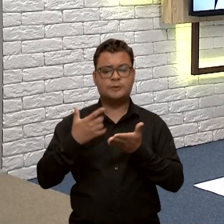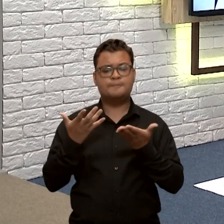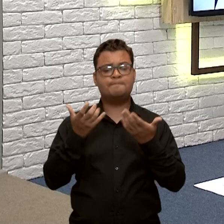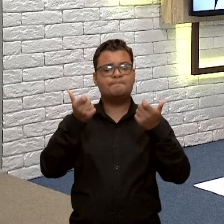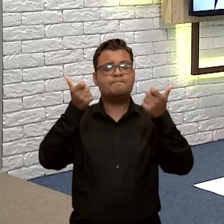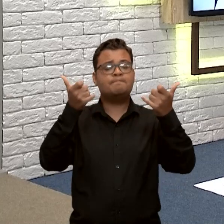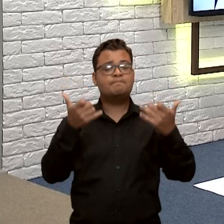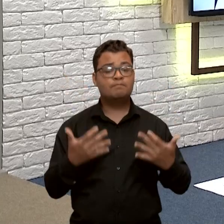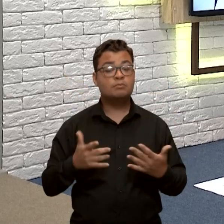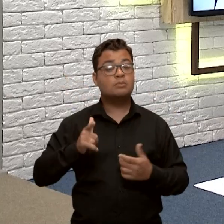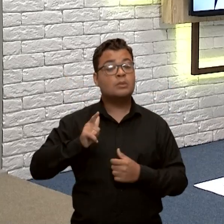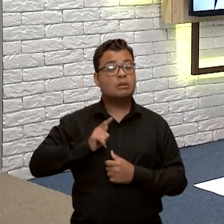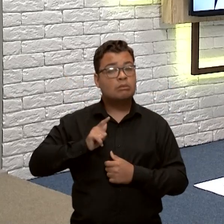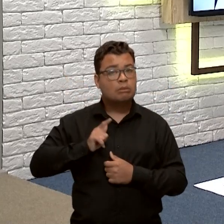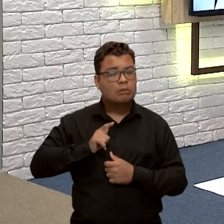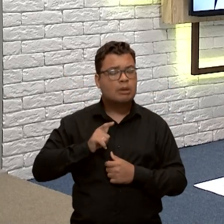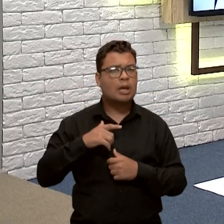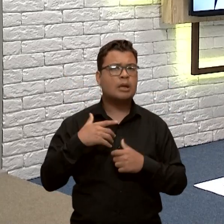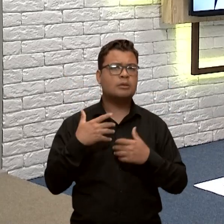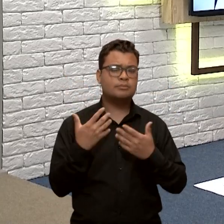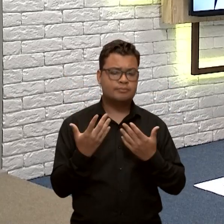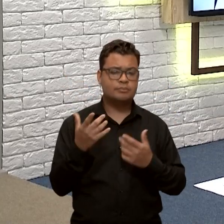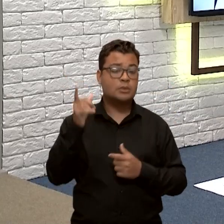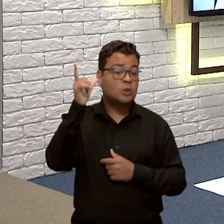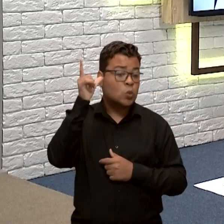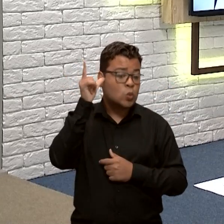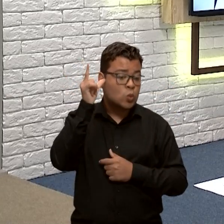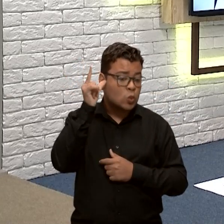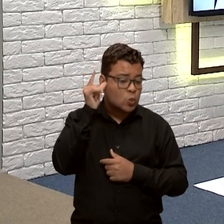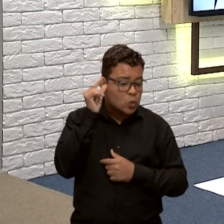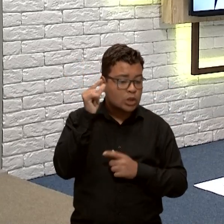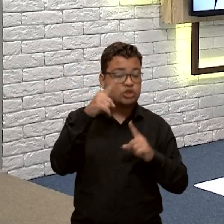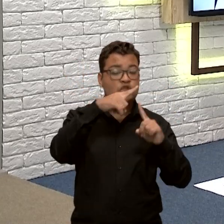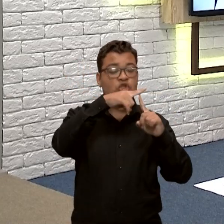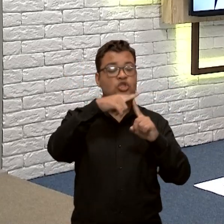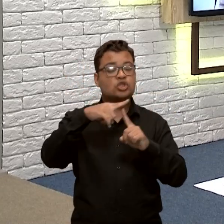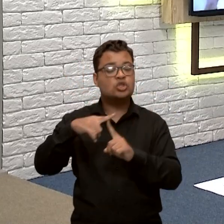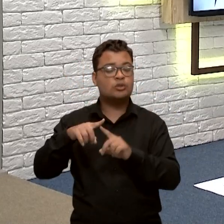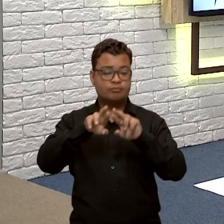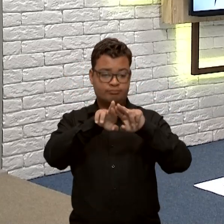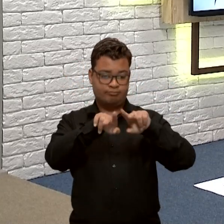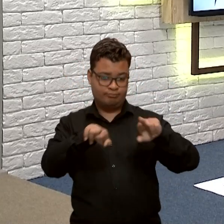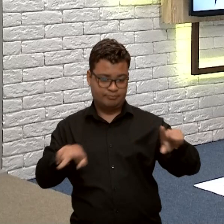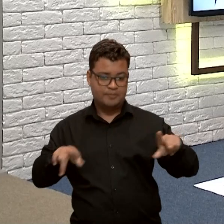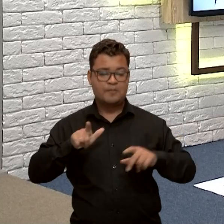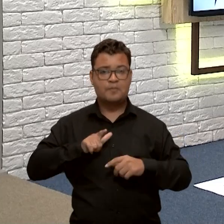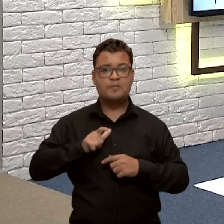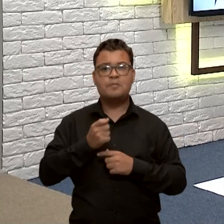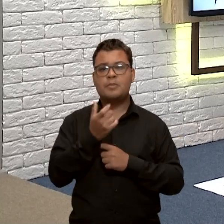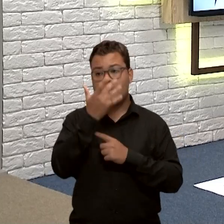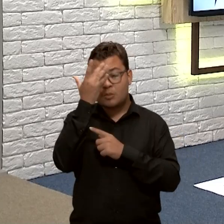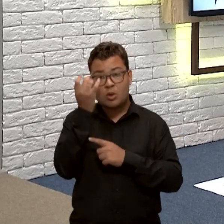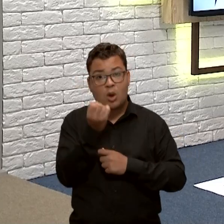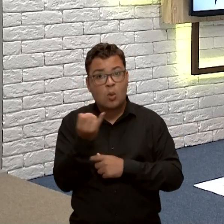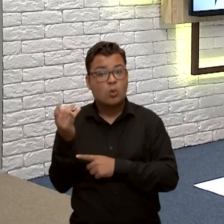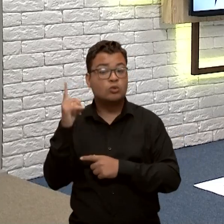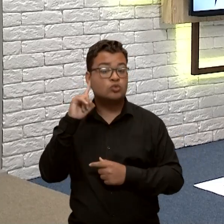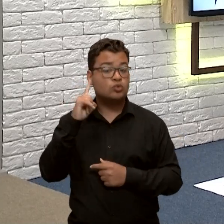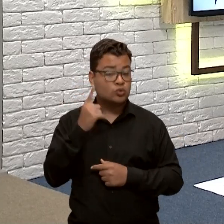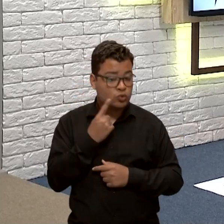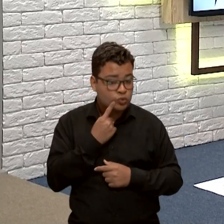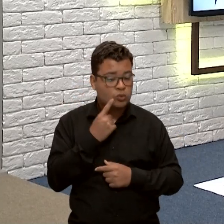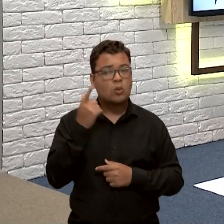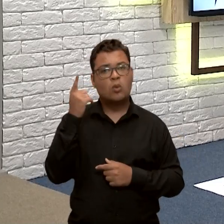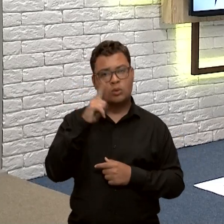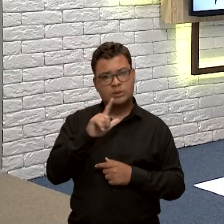que existem diferentes tipos de perda auditiva que propicia algumas pessoas com surdez ouvir,